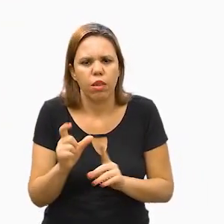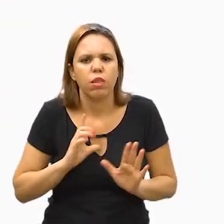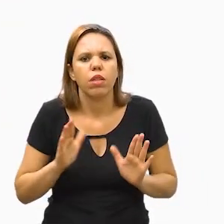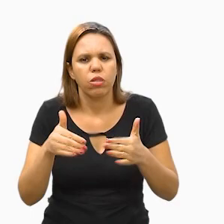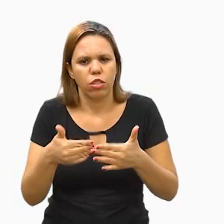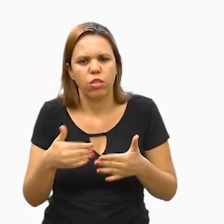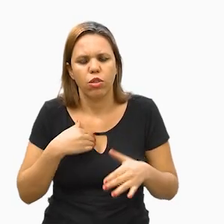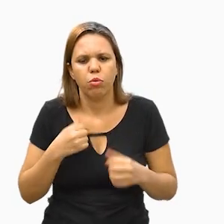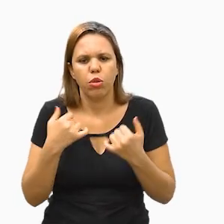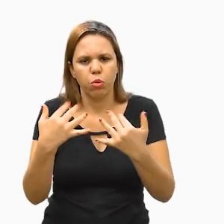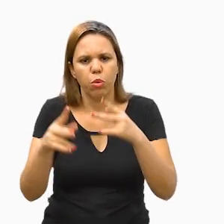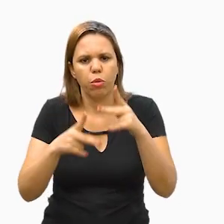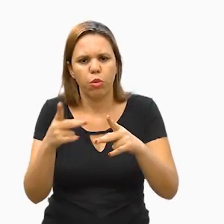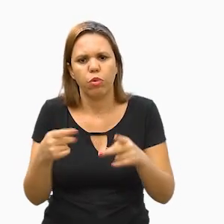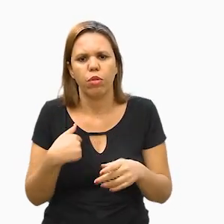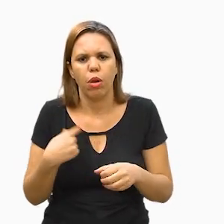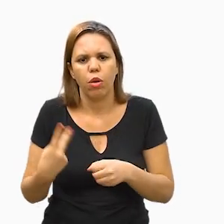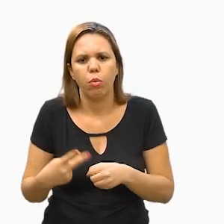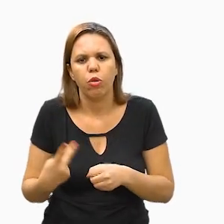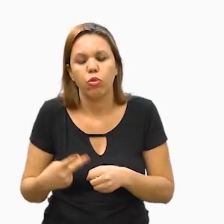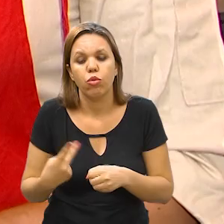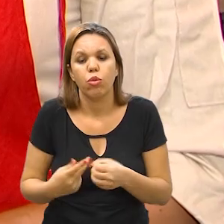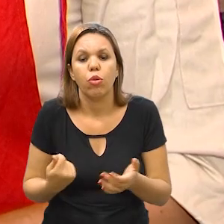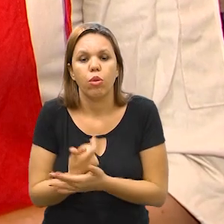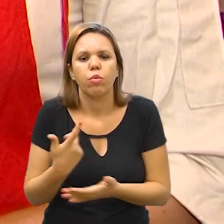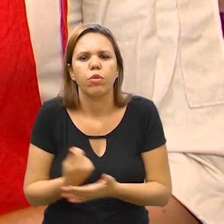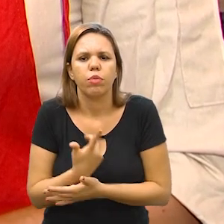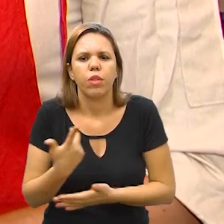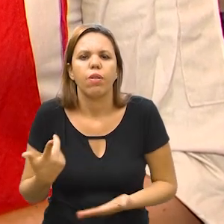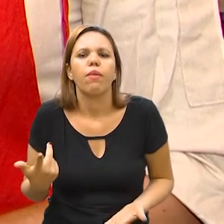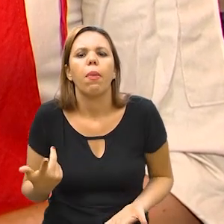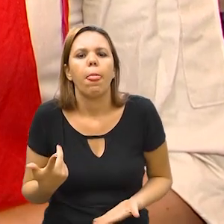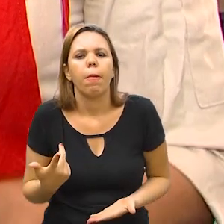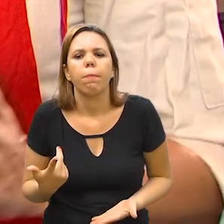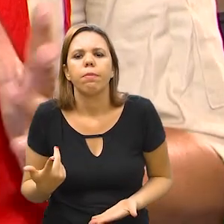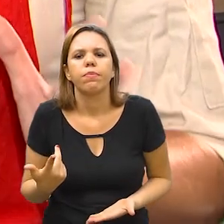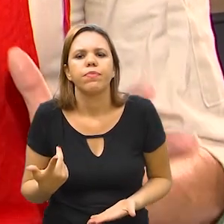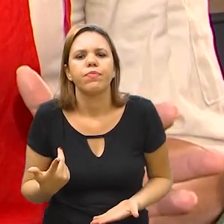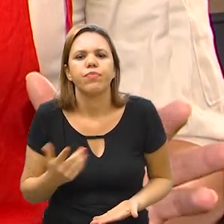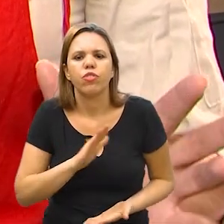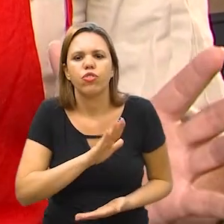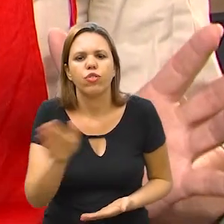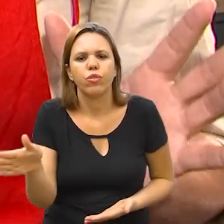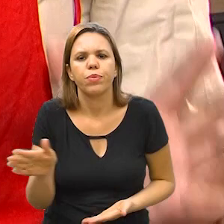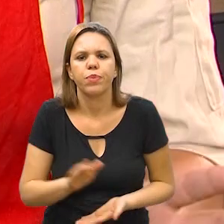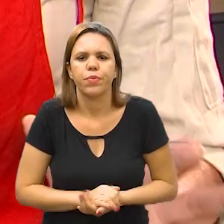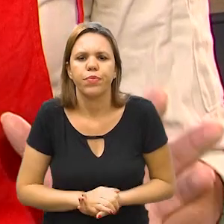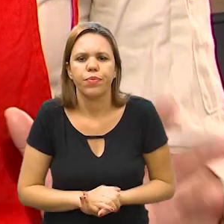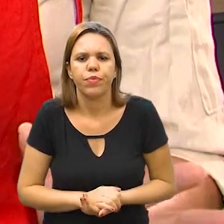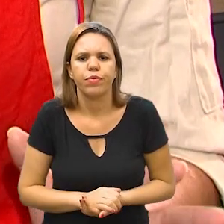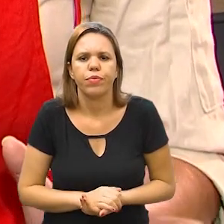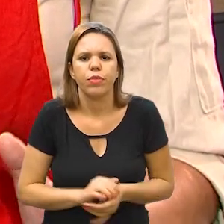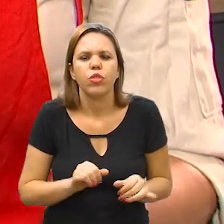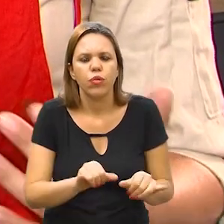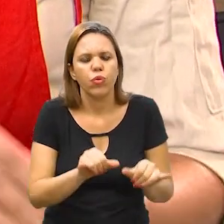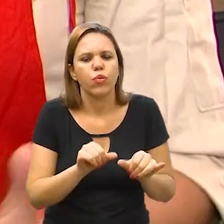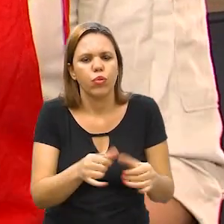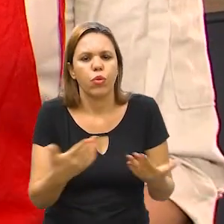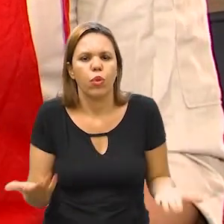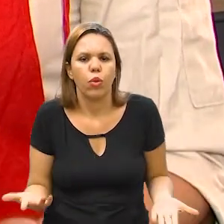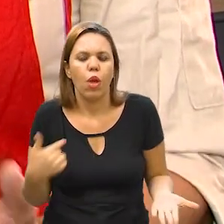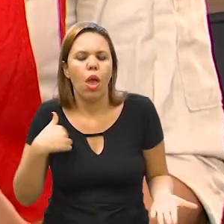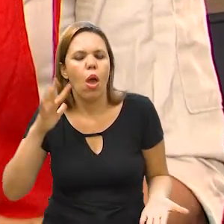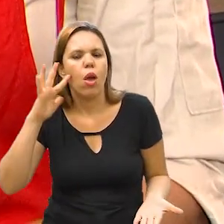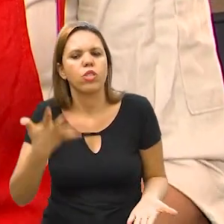meu público. Até então era um produto que eu comprava direto no varejão e tudo mais. Quando